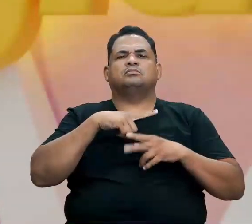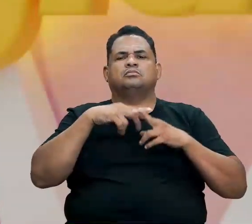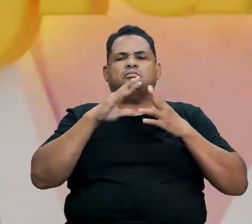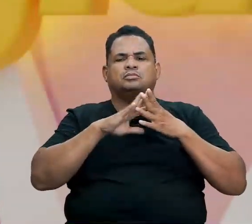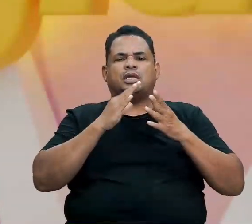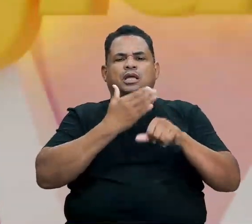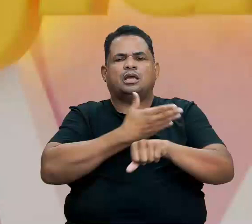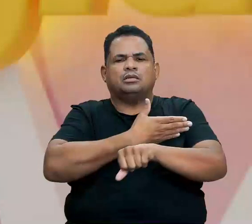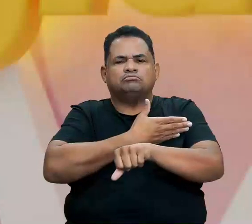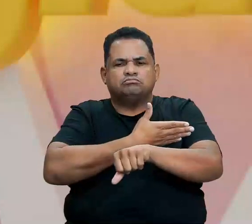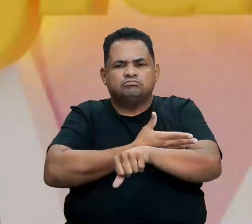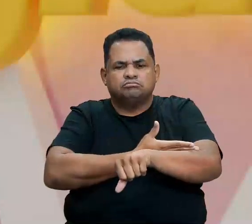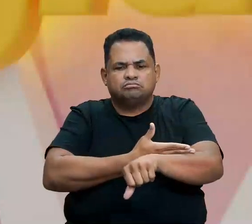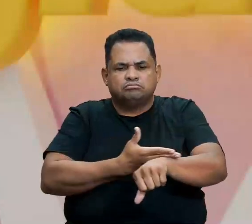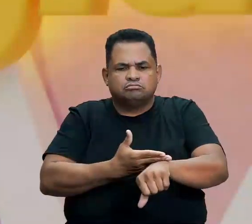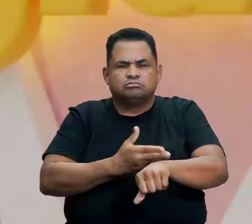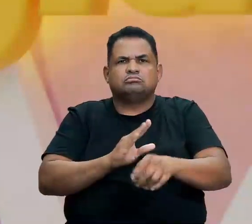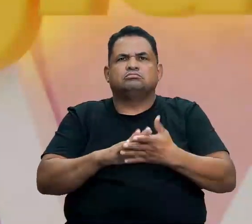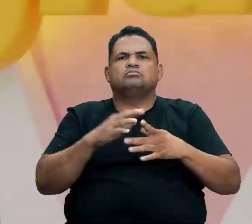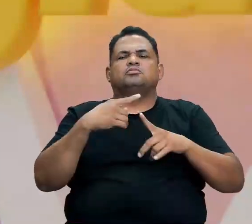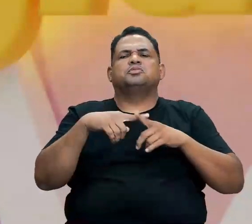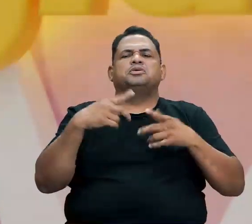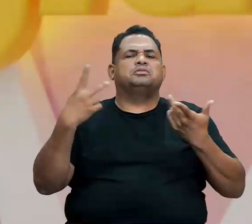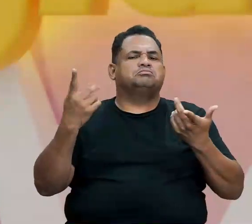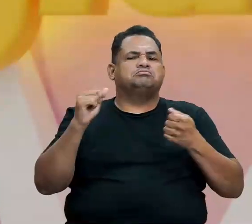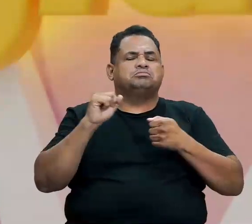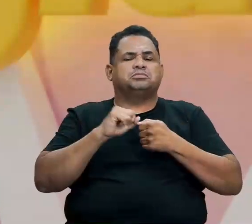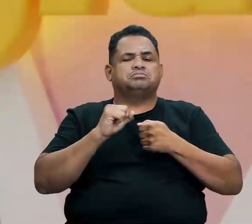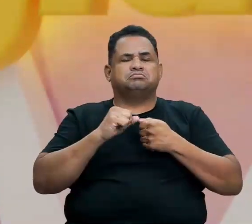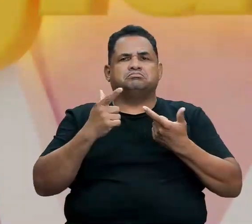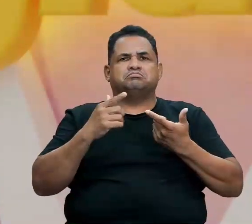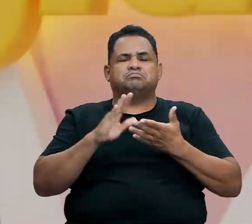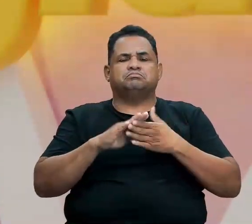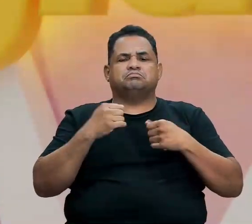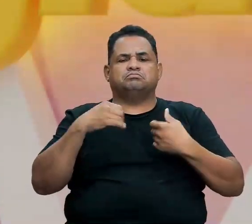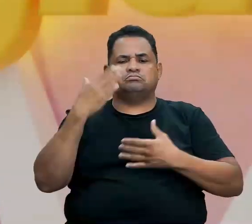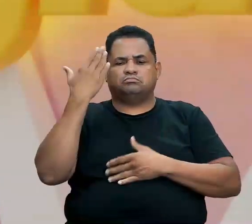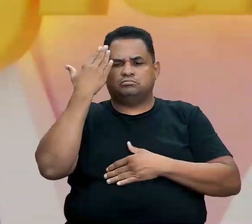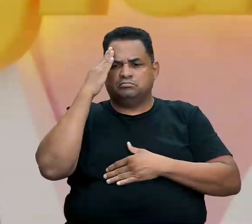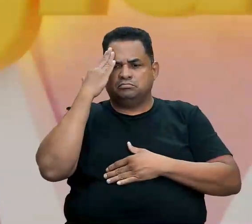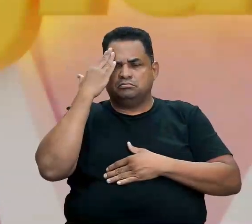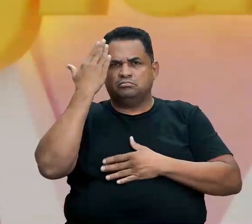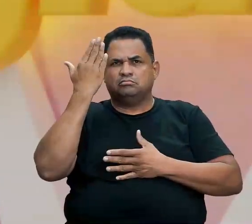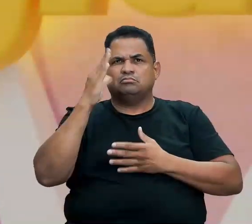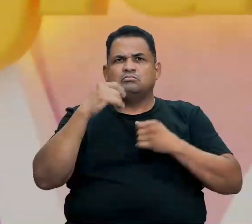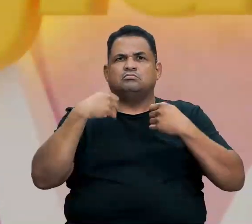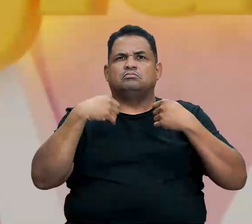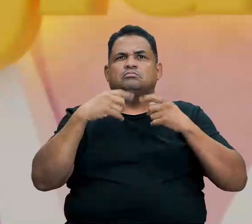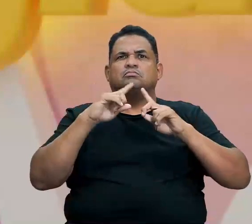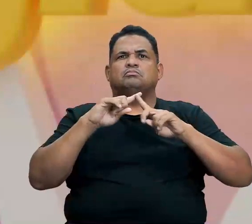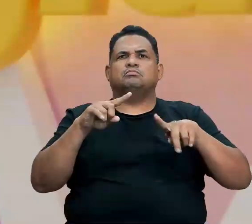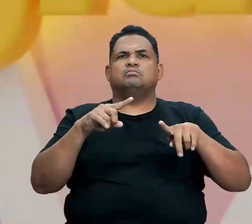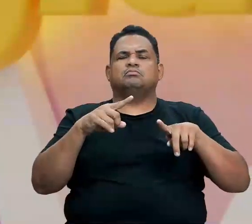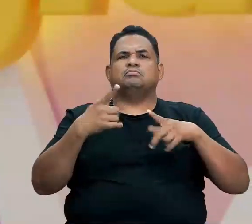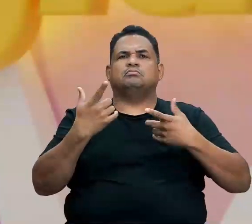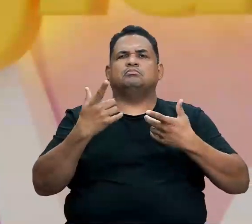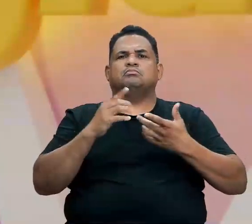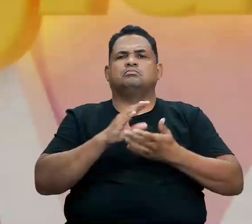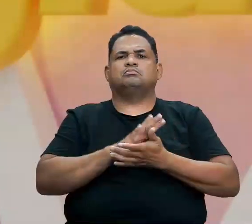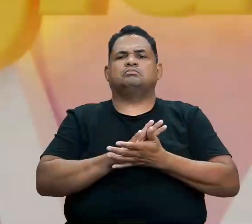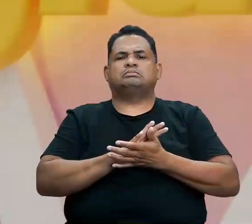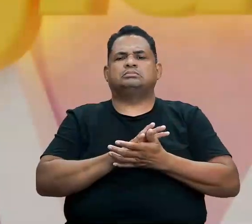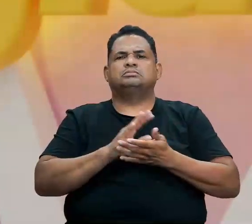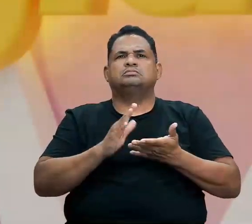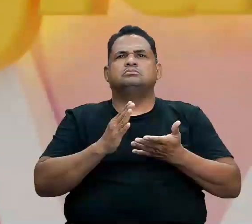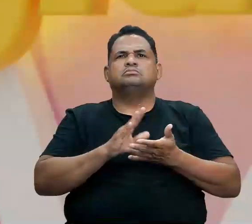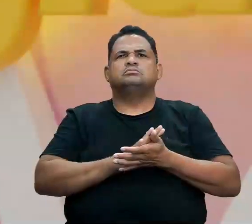por que agem assim, por que desse modo, né? Entender. Mas tem coisas que ferem a dignidade humana.